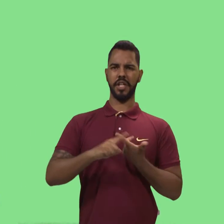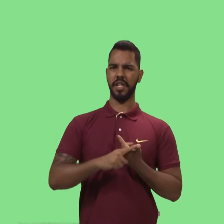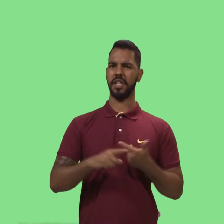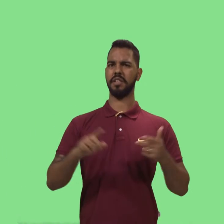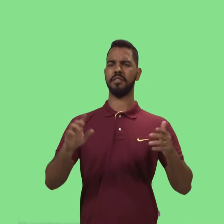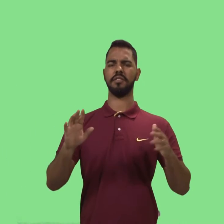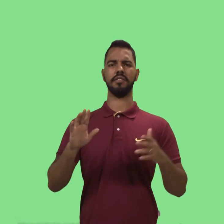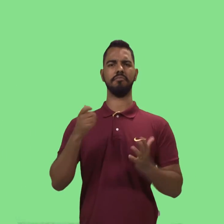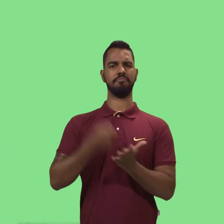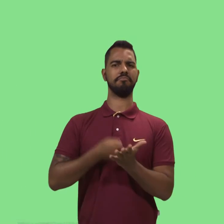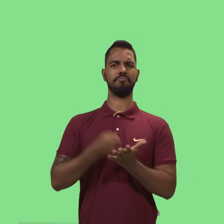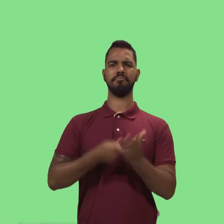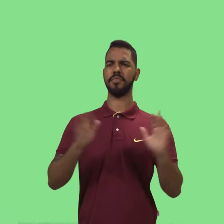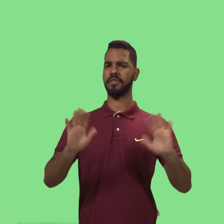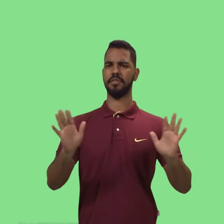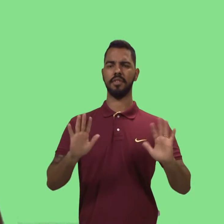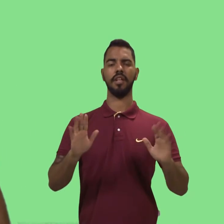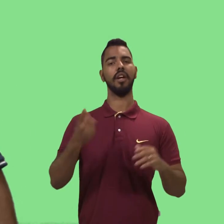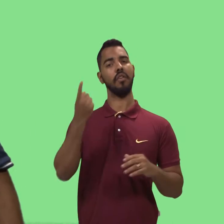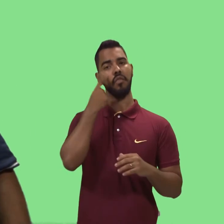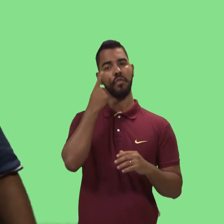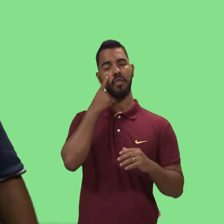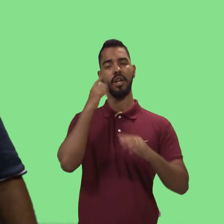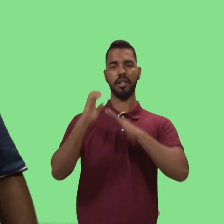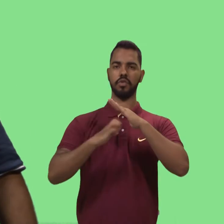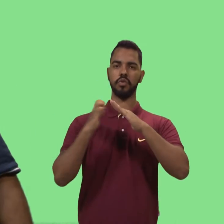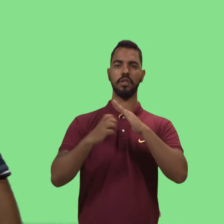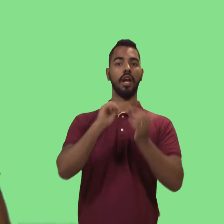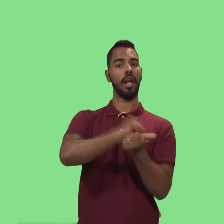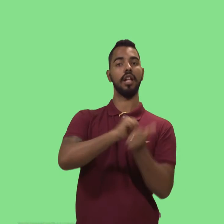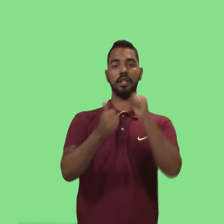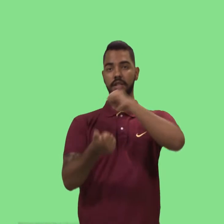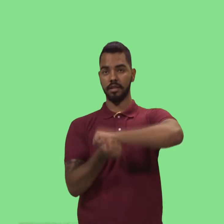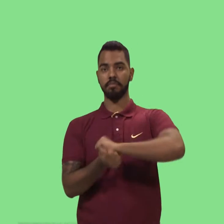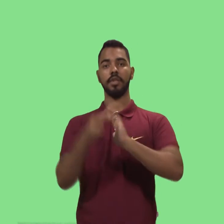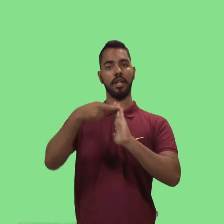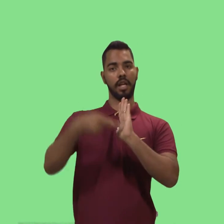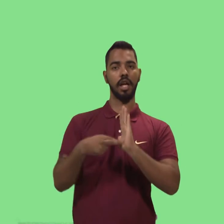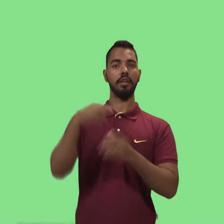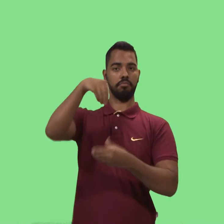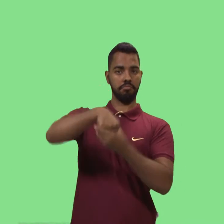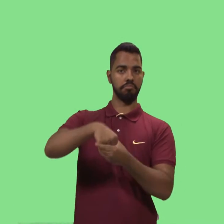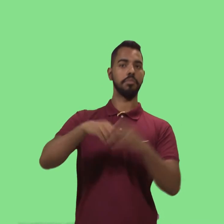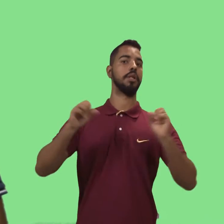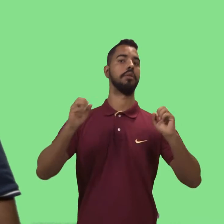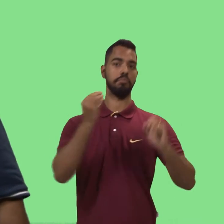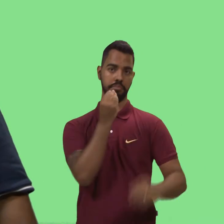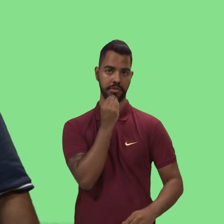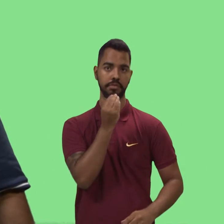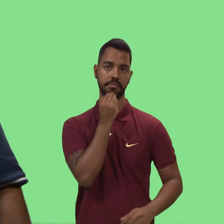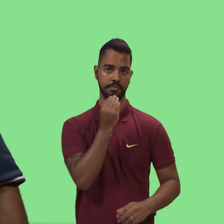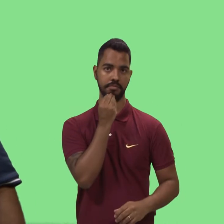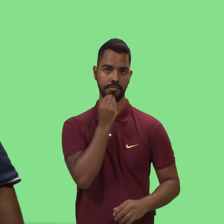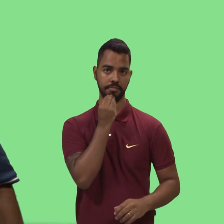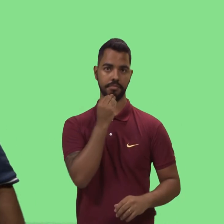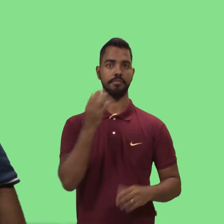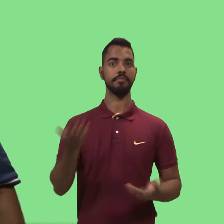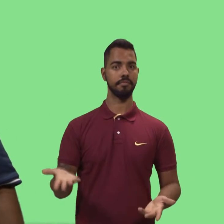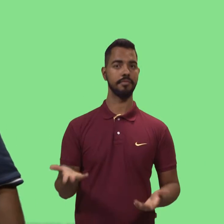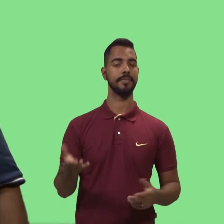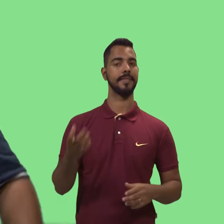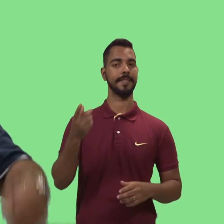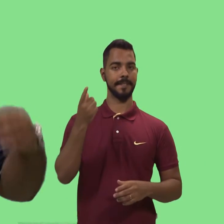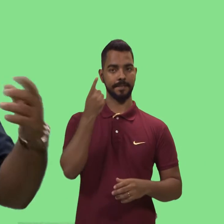que emite. As diferenças são mais perceptíveis quando se compara o aviso